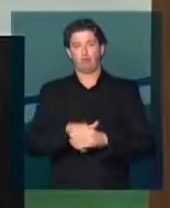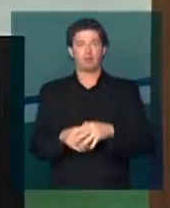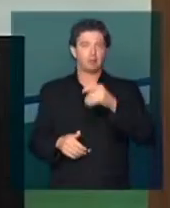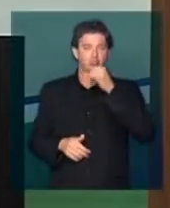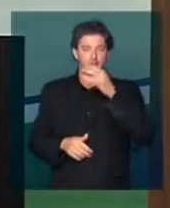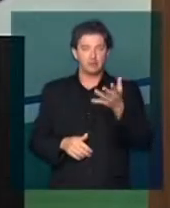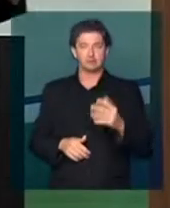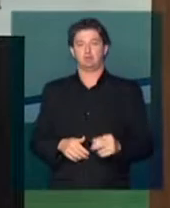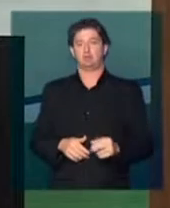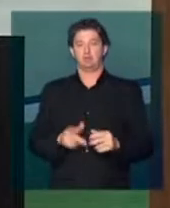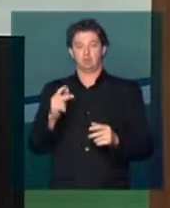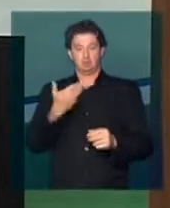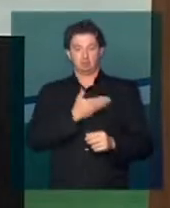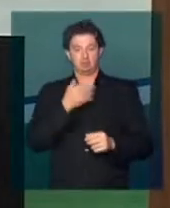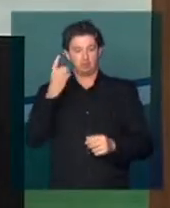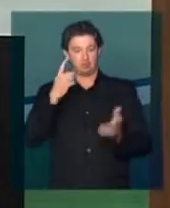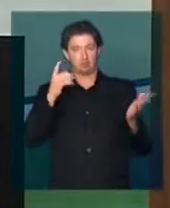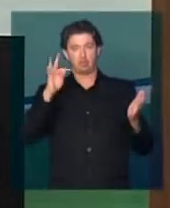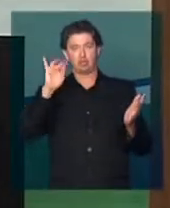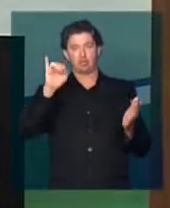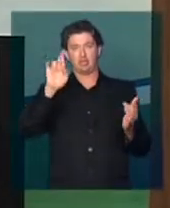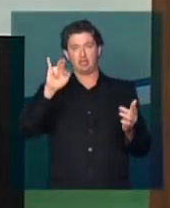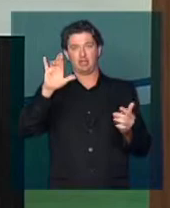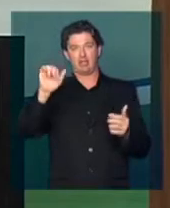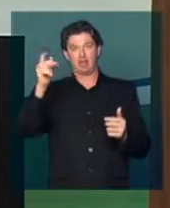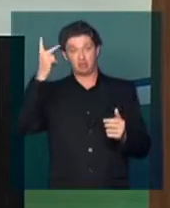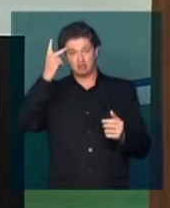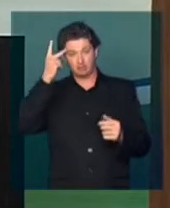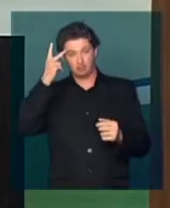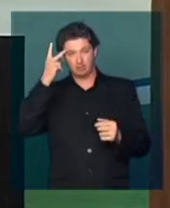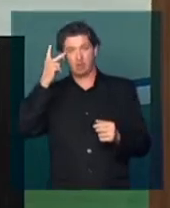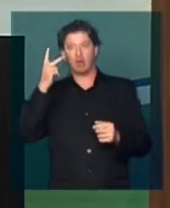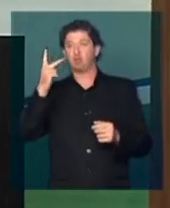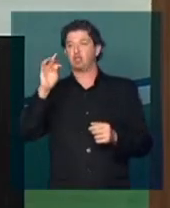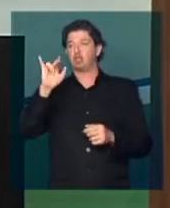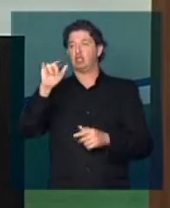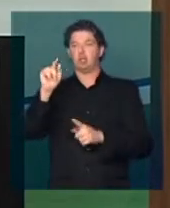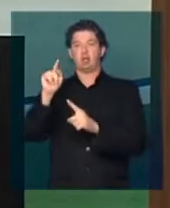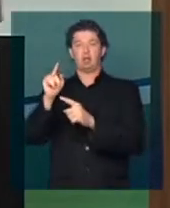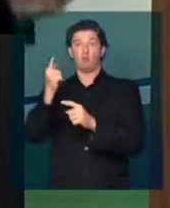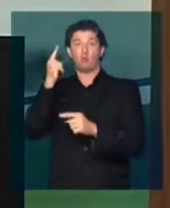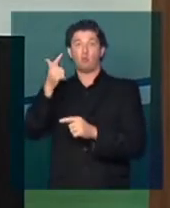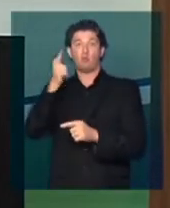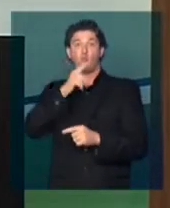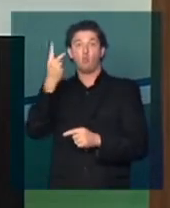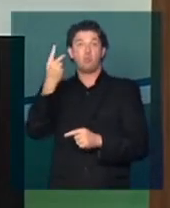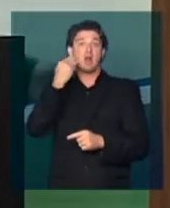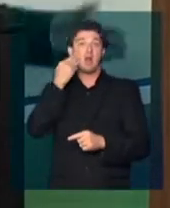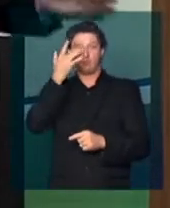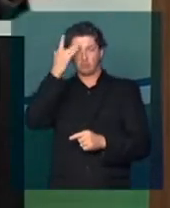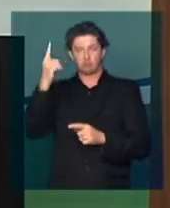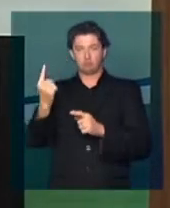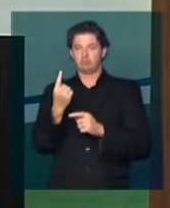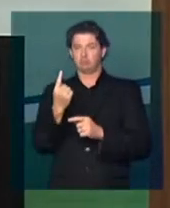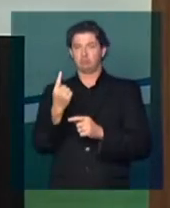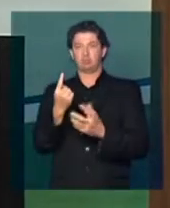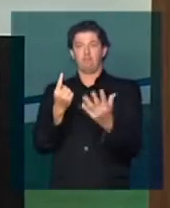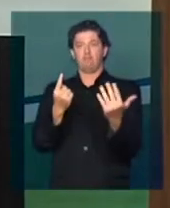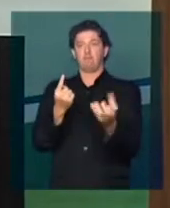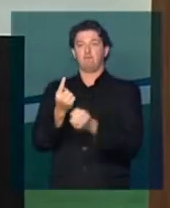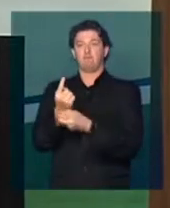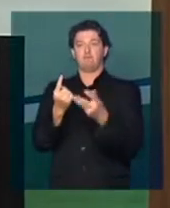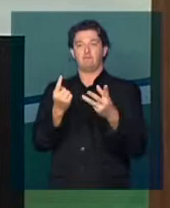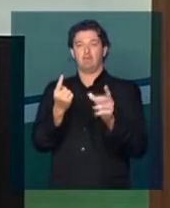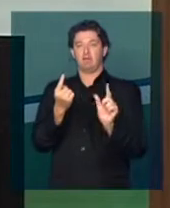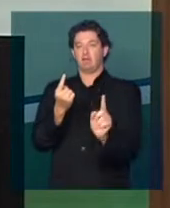exemplo, como no nosso companheiro Tiririca em São Paulo, e você traz junto com o Tiririca, que fez 1 milhão de votos, você traz um monte de